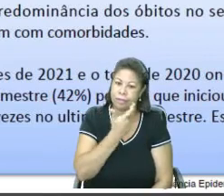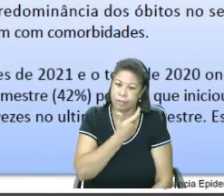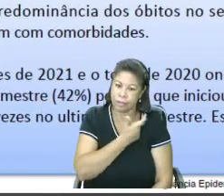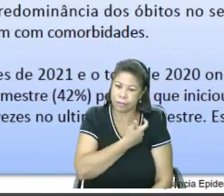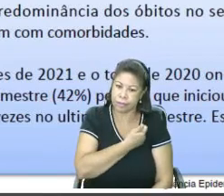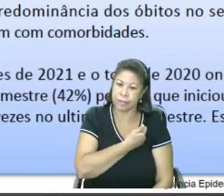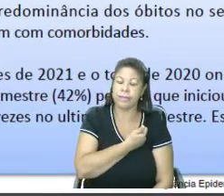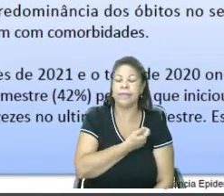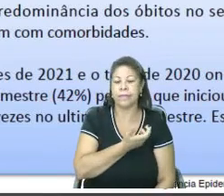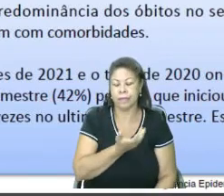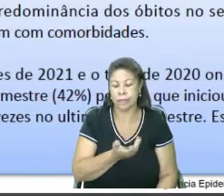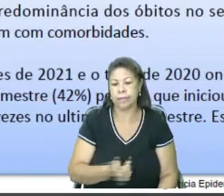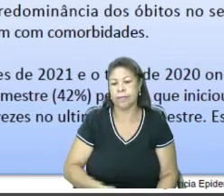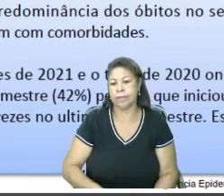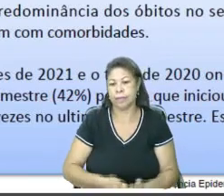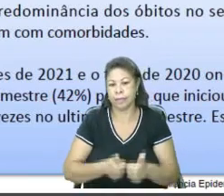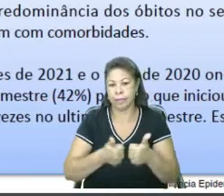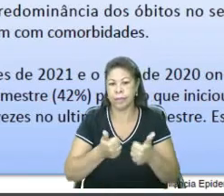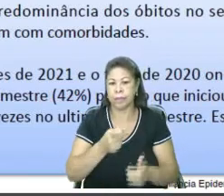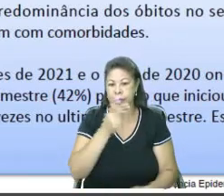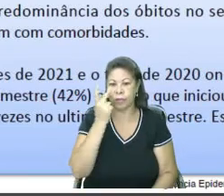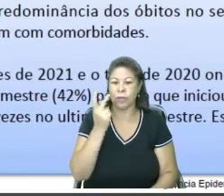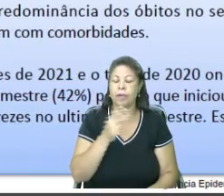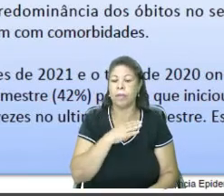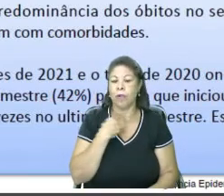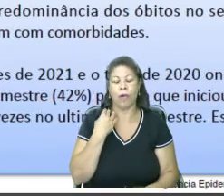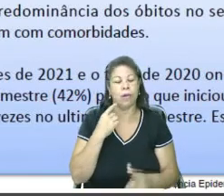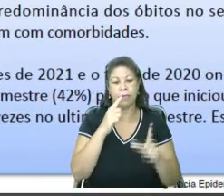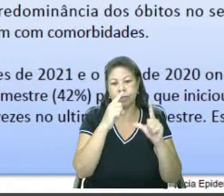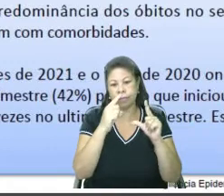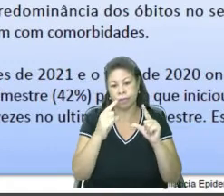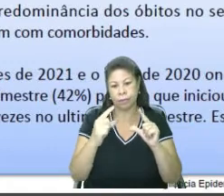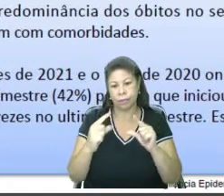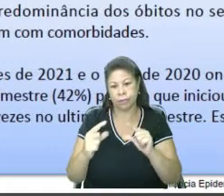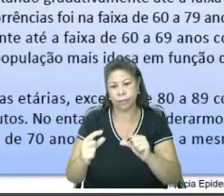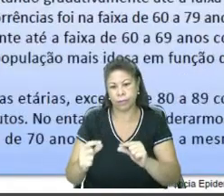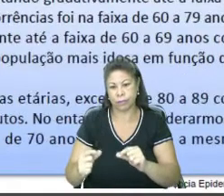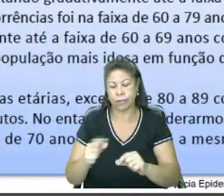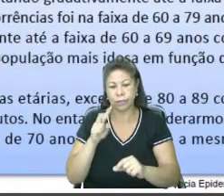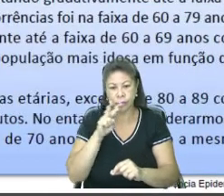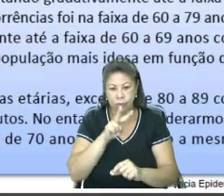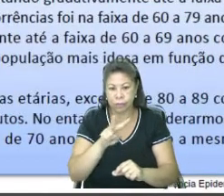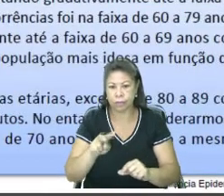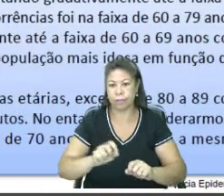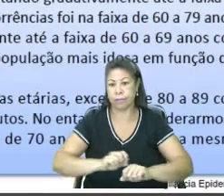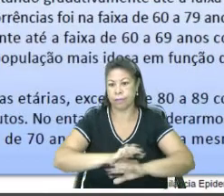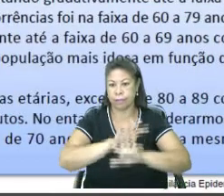avançando, a gente vê o número de óbitos diminuindo, né? Esse gráfico é bem claro.